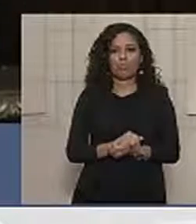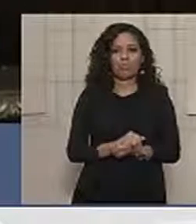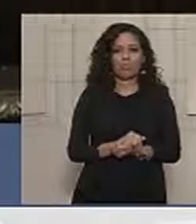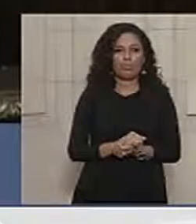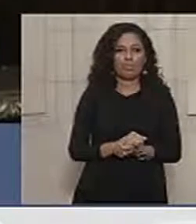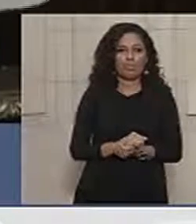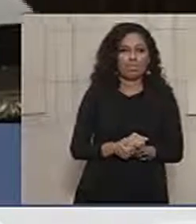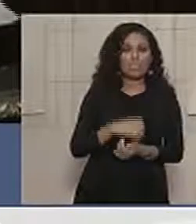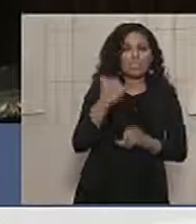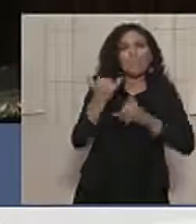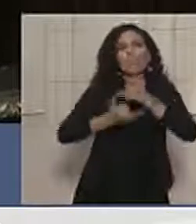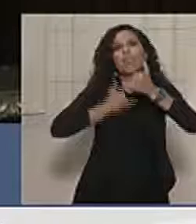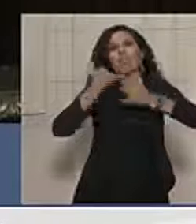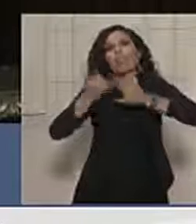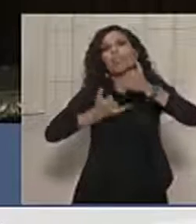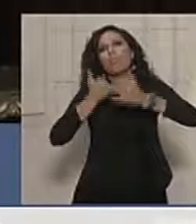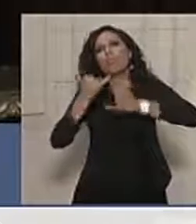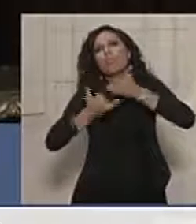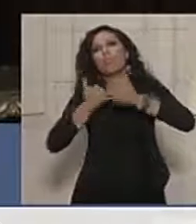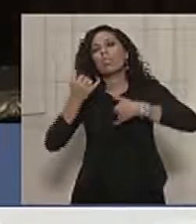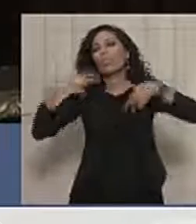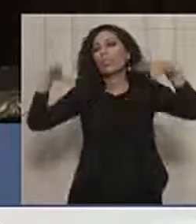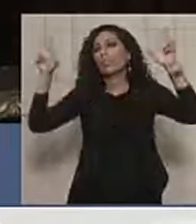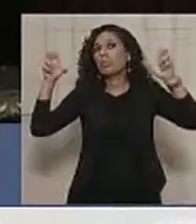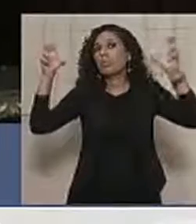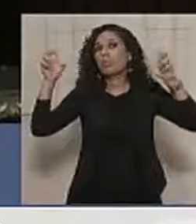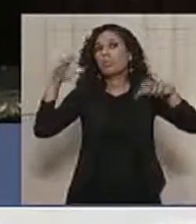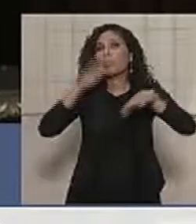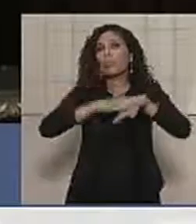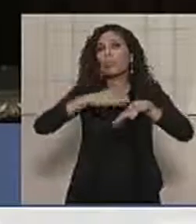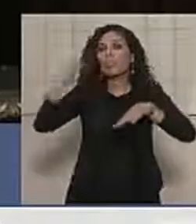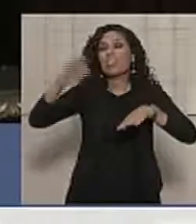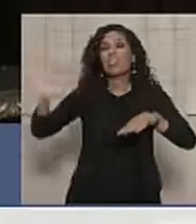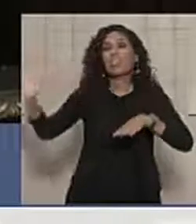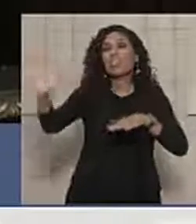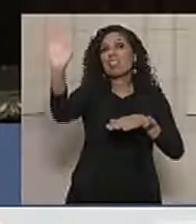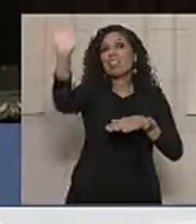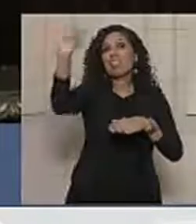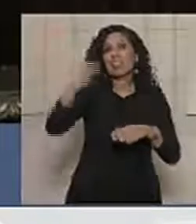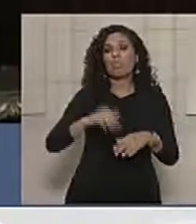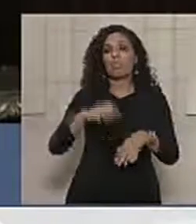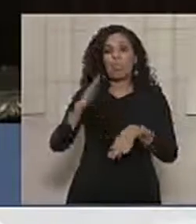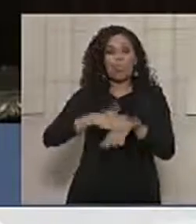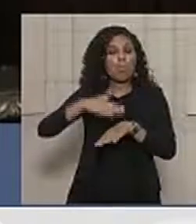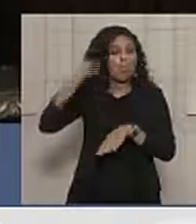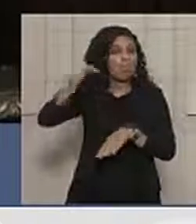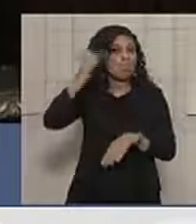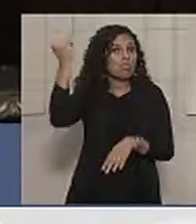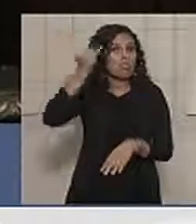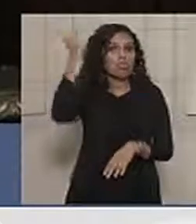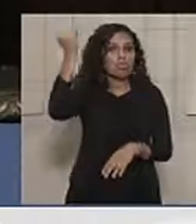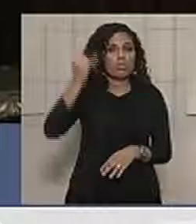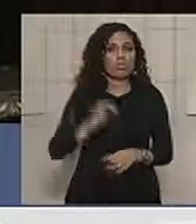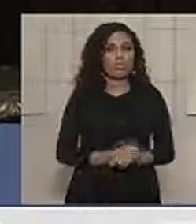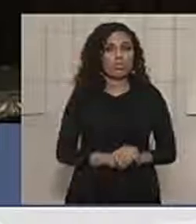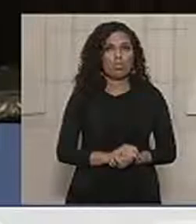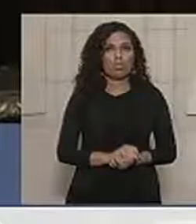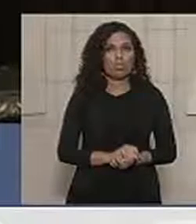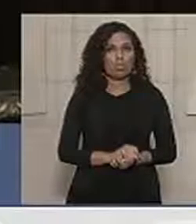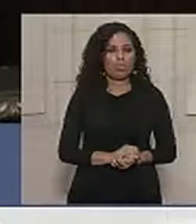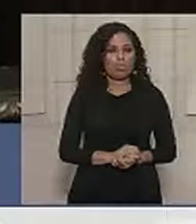que brinca com um dos temas mais caros e mais importantes